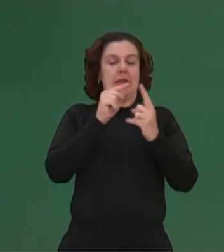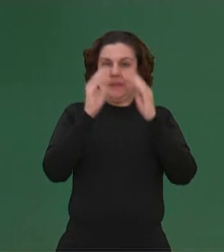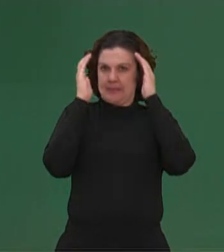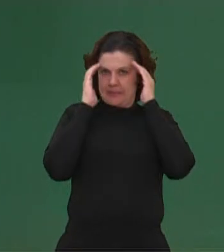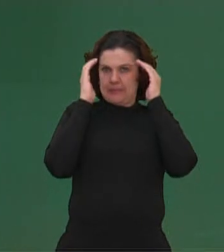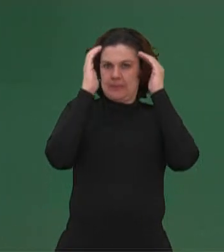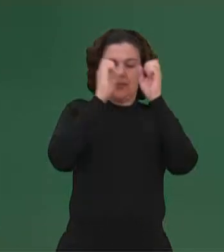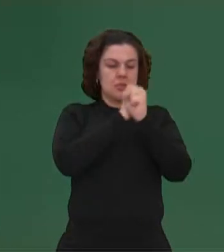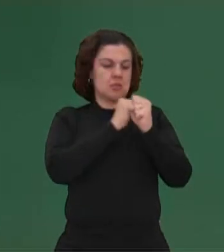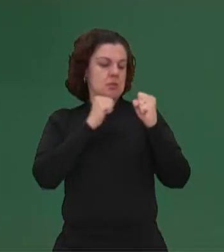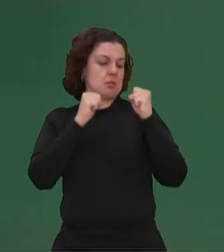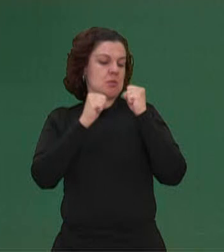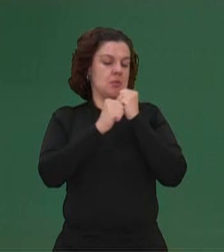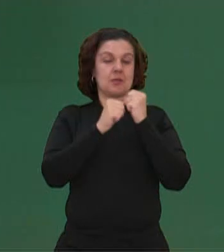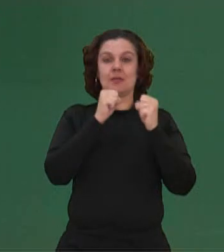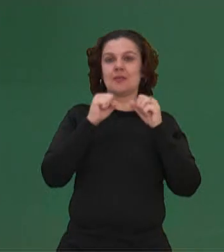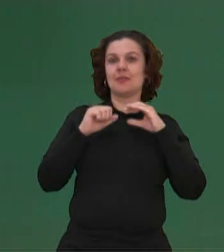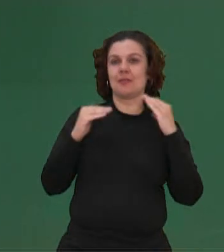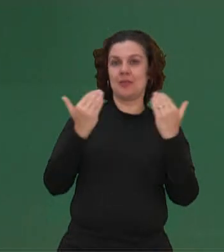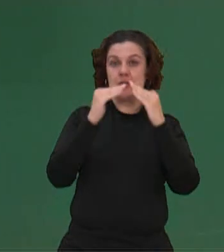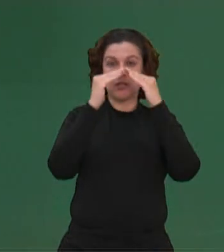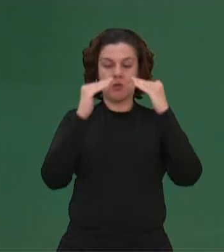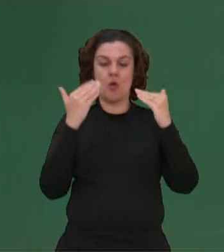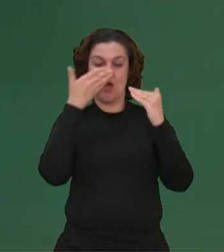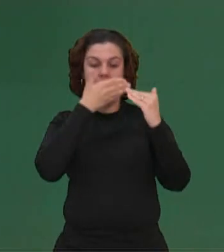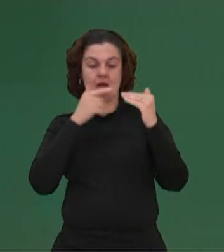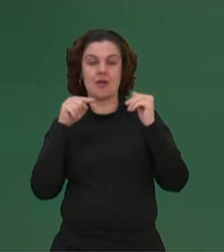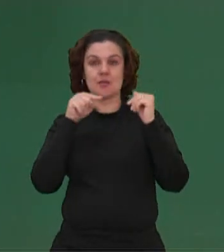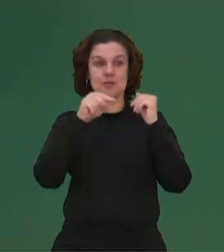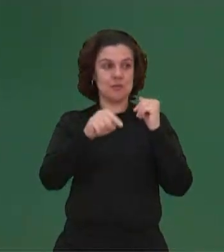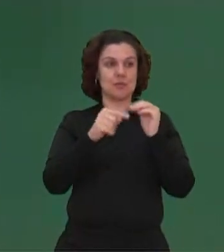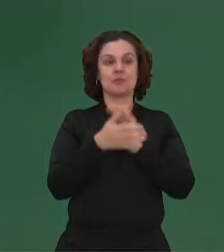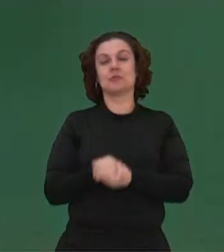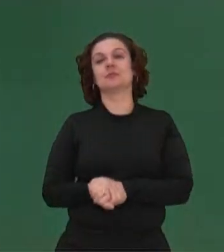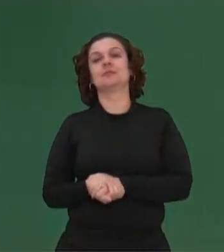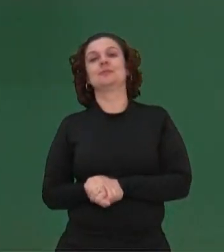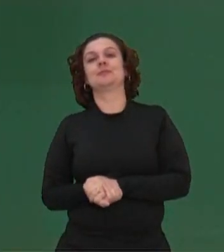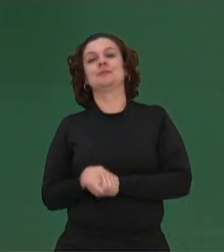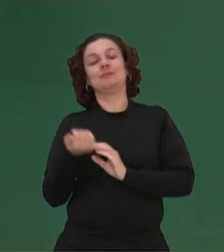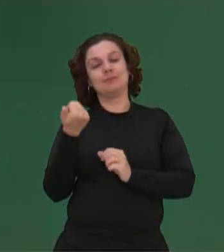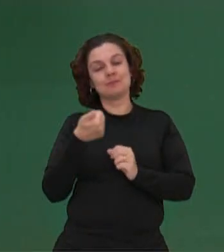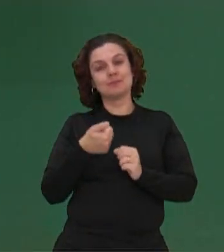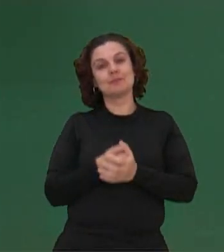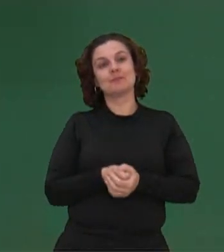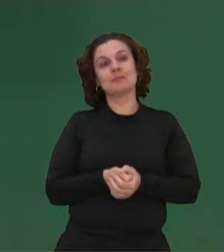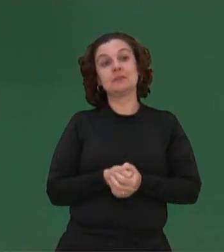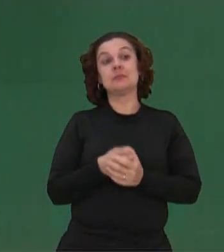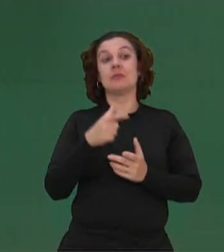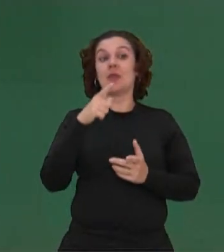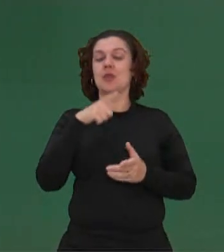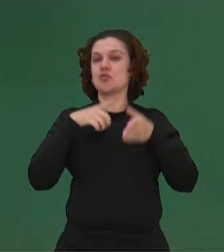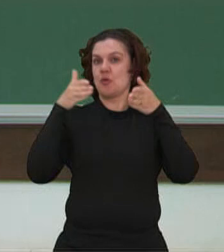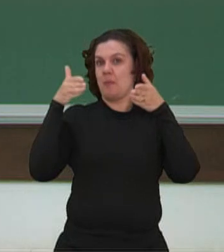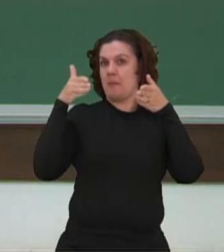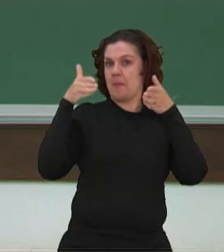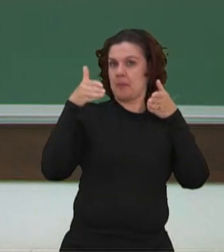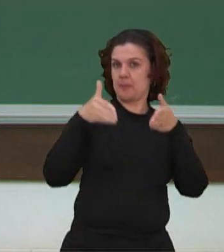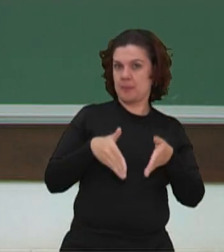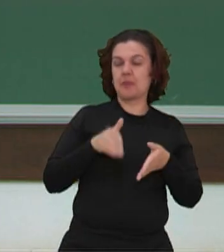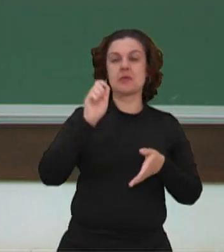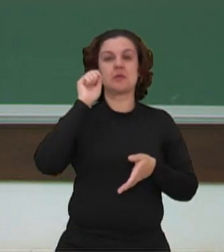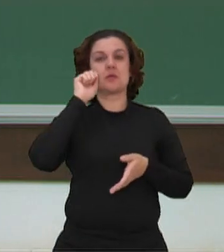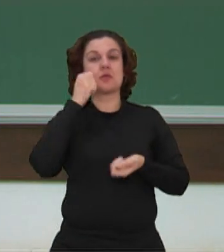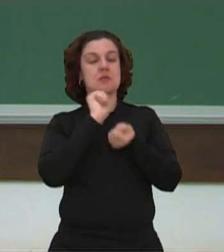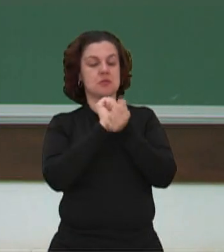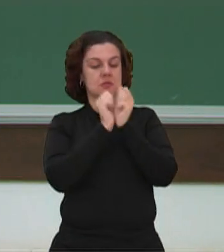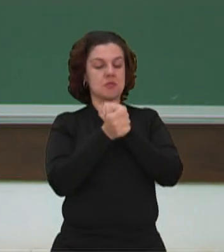máximo dessa sociedade colonial açucareira, ser senhor de engenho. Havia presença de escravos em funções